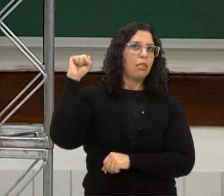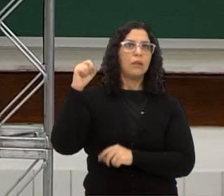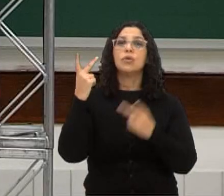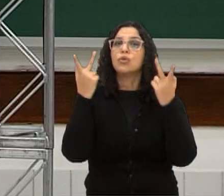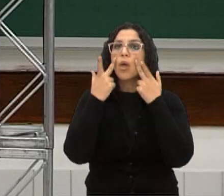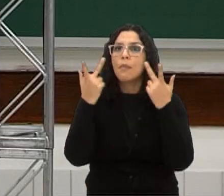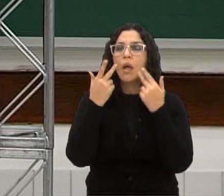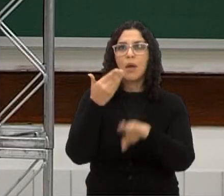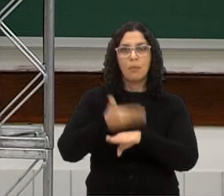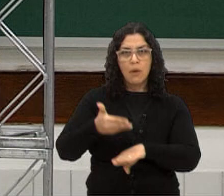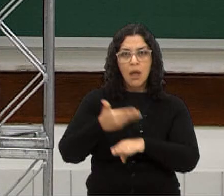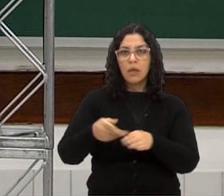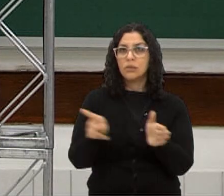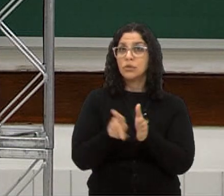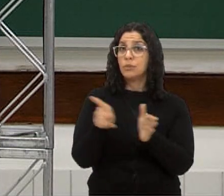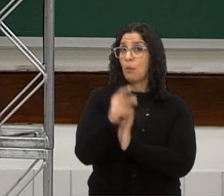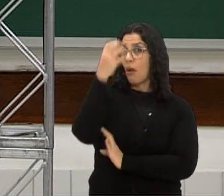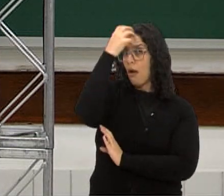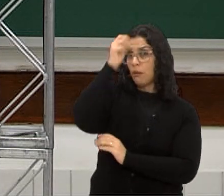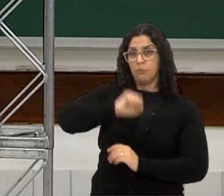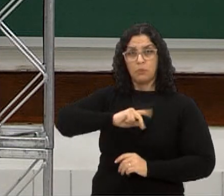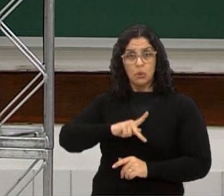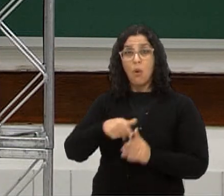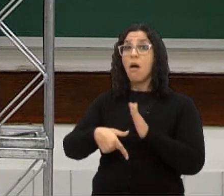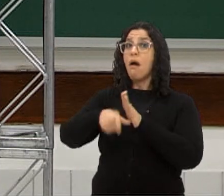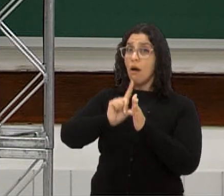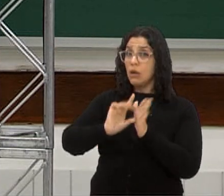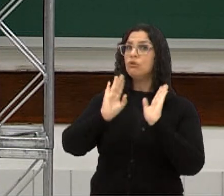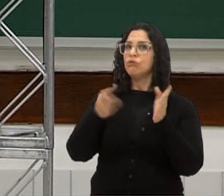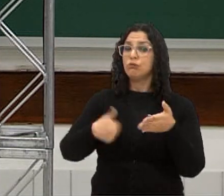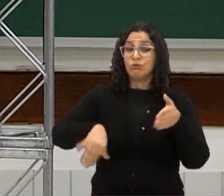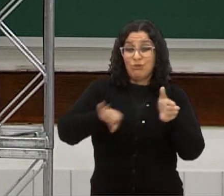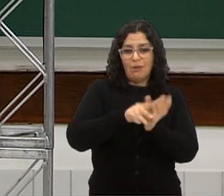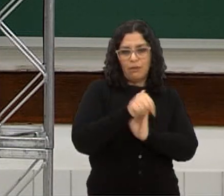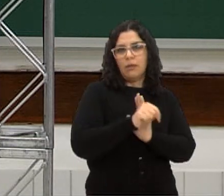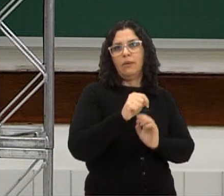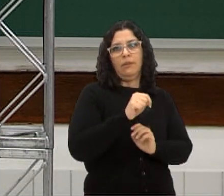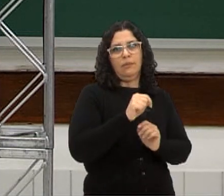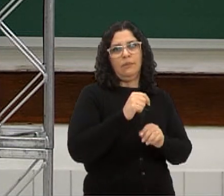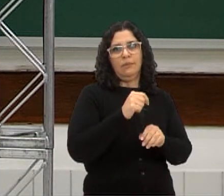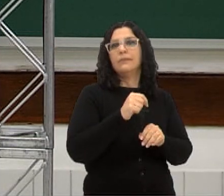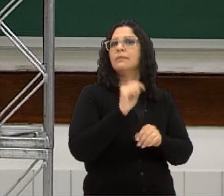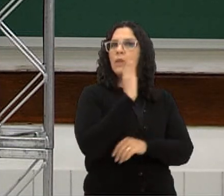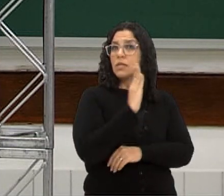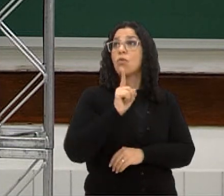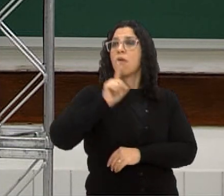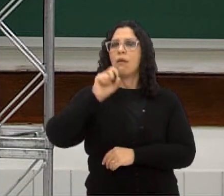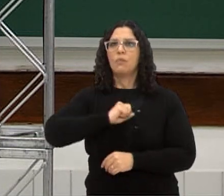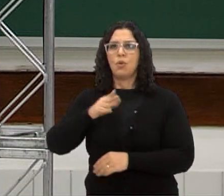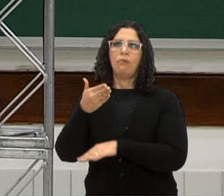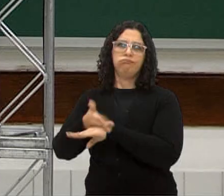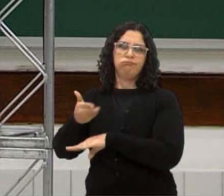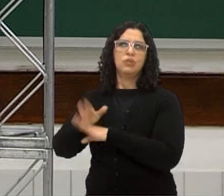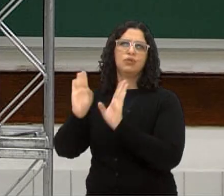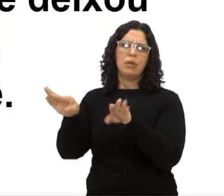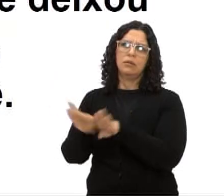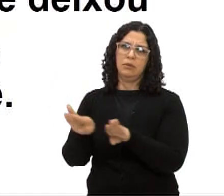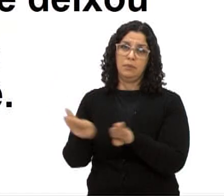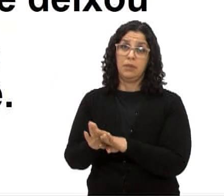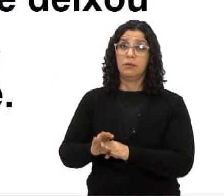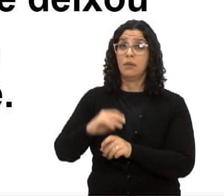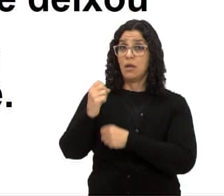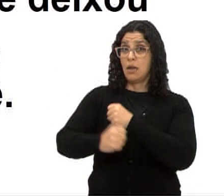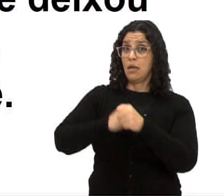uma prática da coroa portuguesa antes mesmo de sua chegada ao Brasil. Em Portugal, no ano